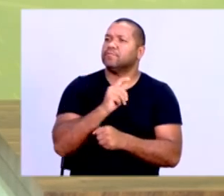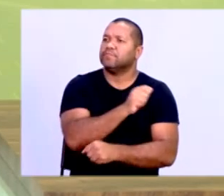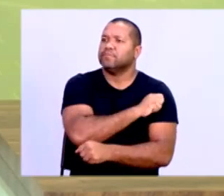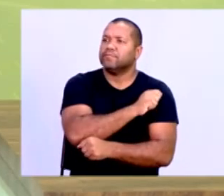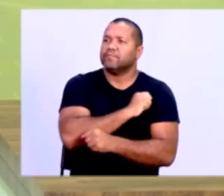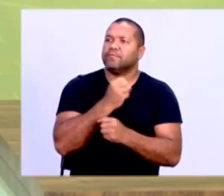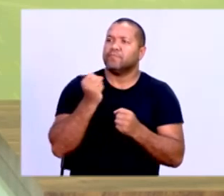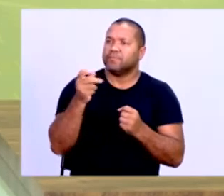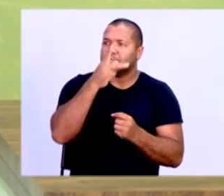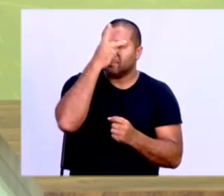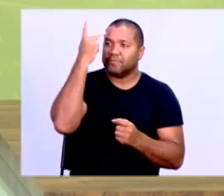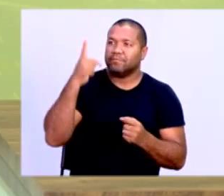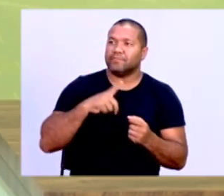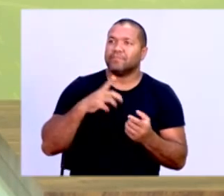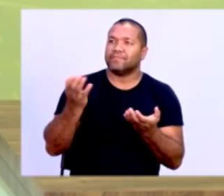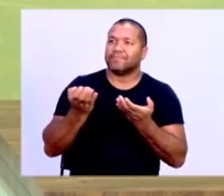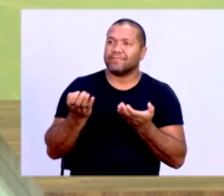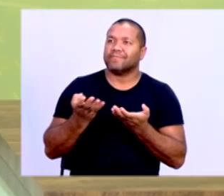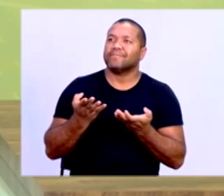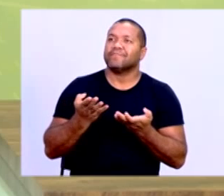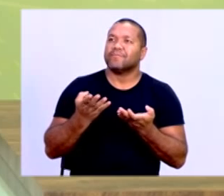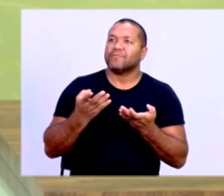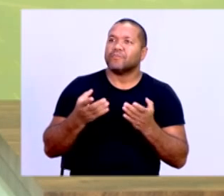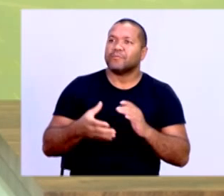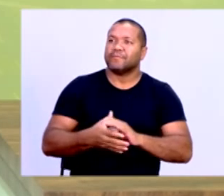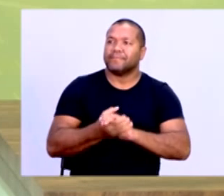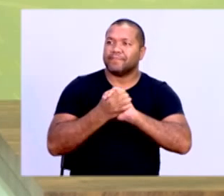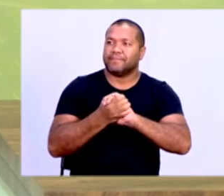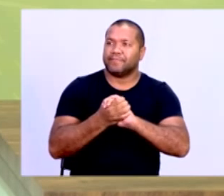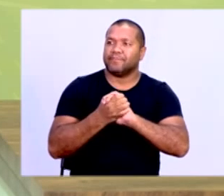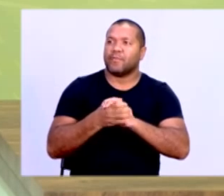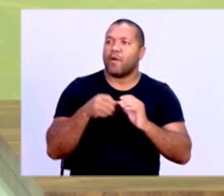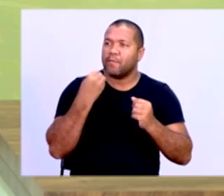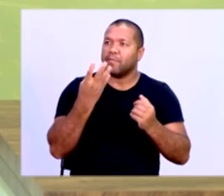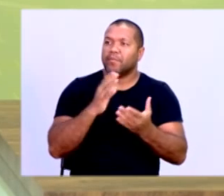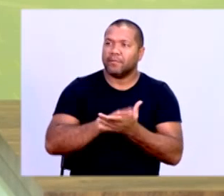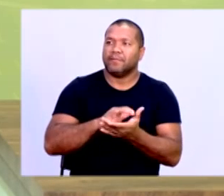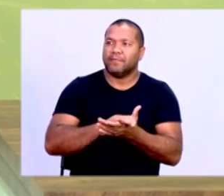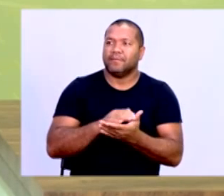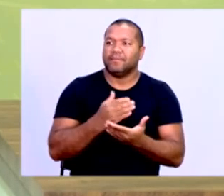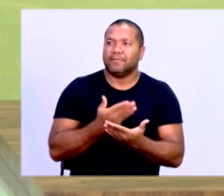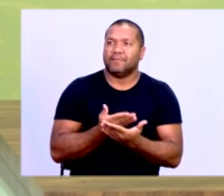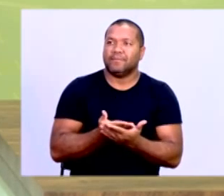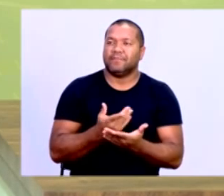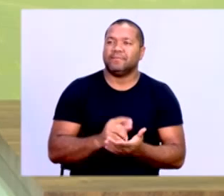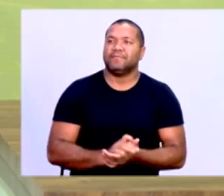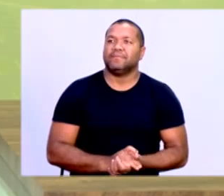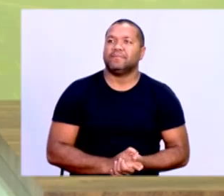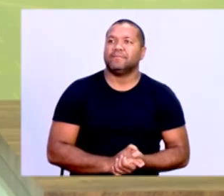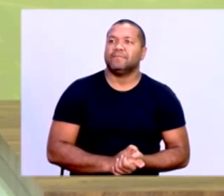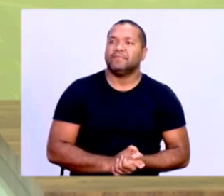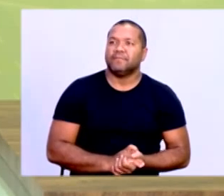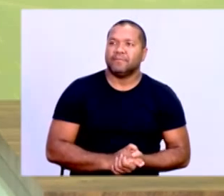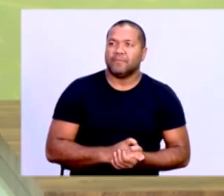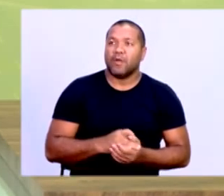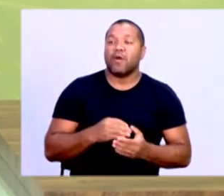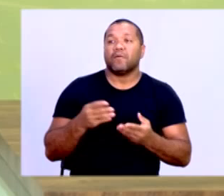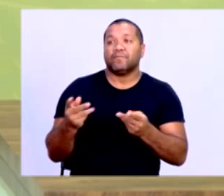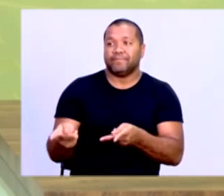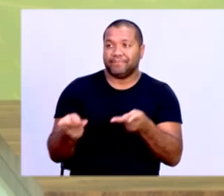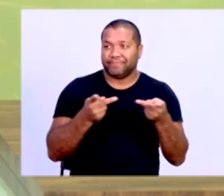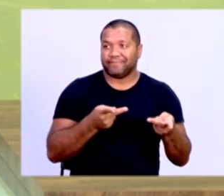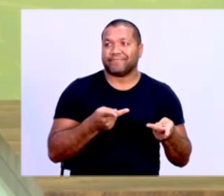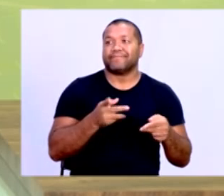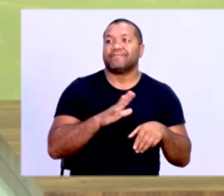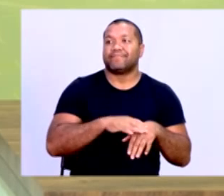alunos. Pessoal, quero dar os cumprimentos, uma boa aula para a gente. Convido vocês mais